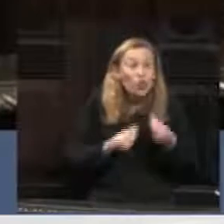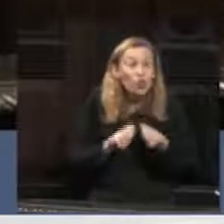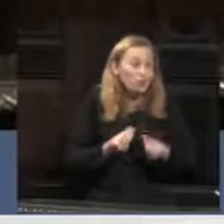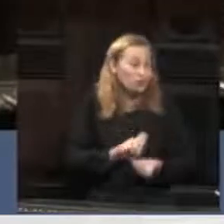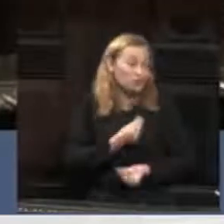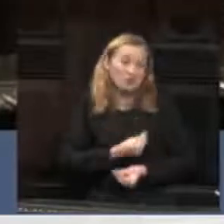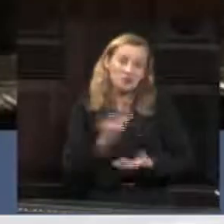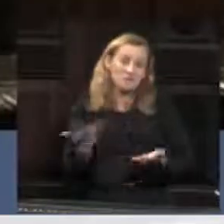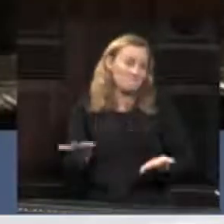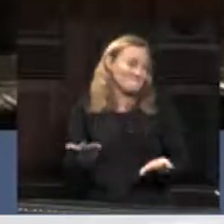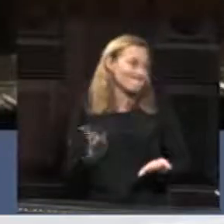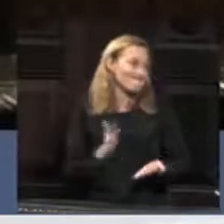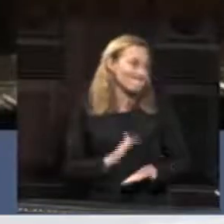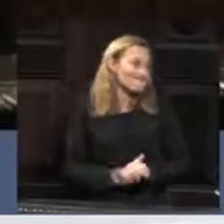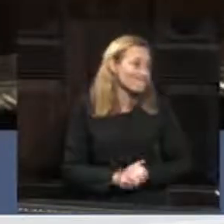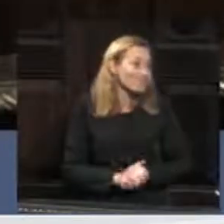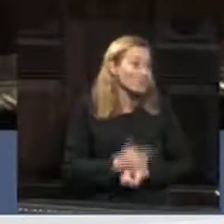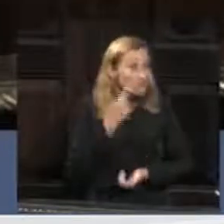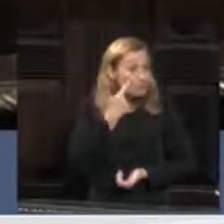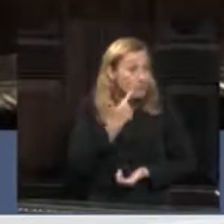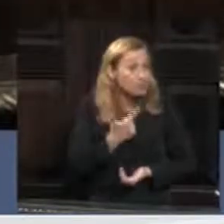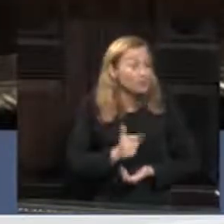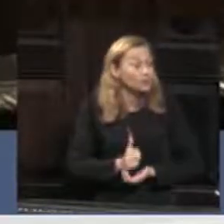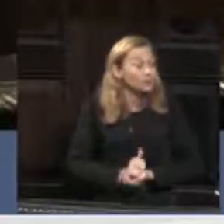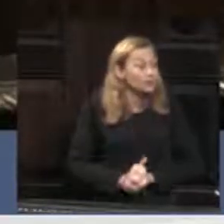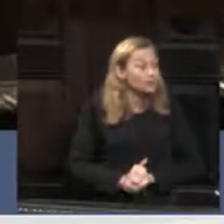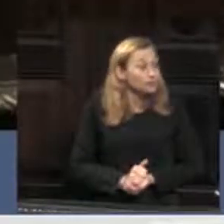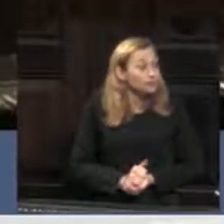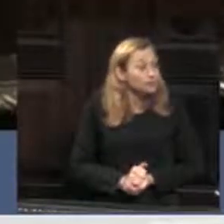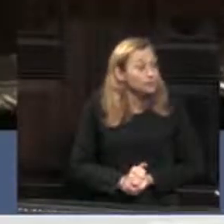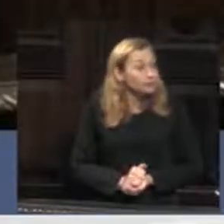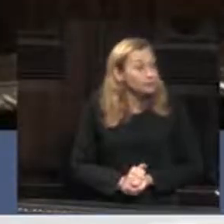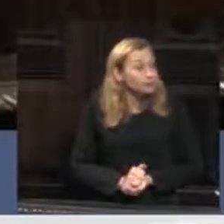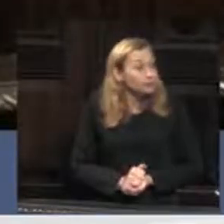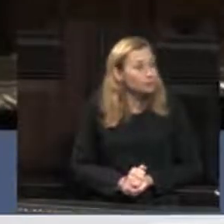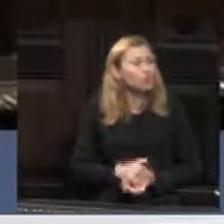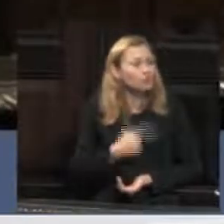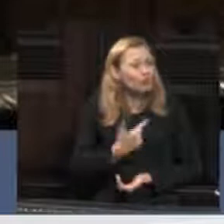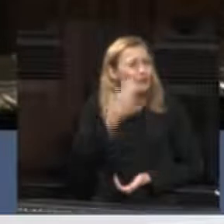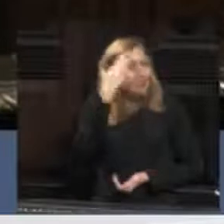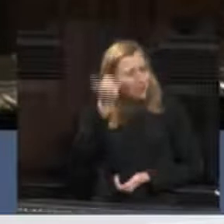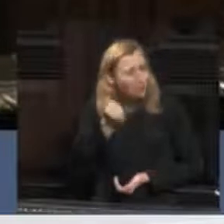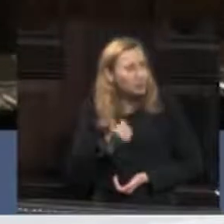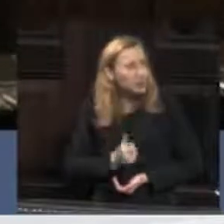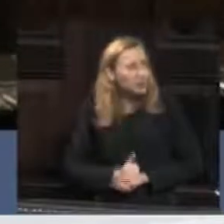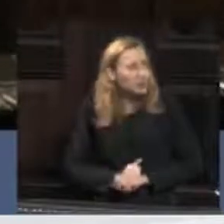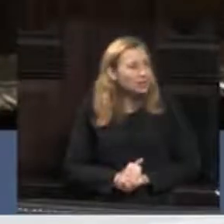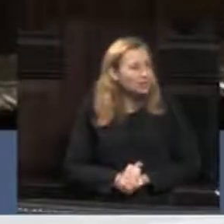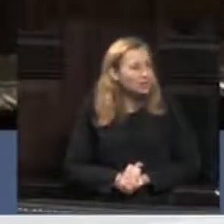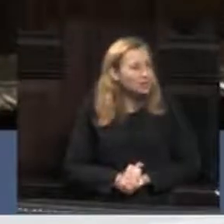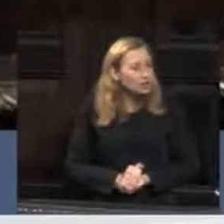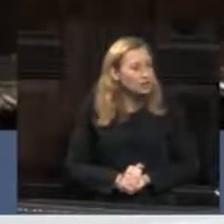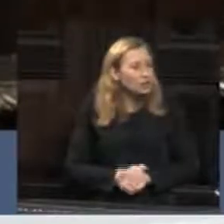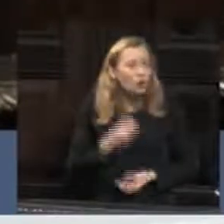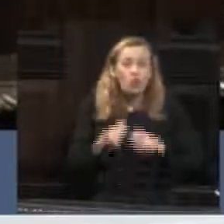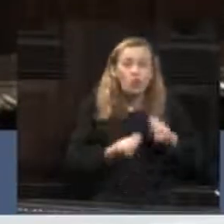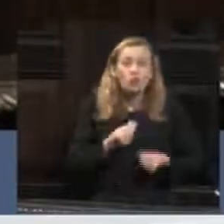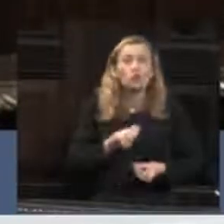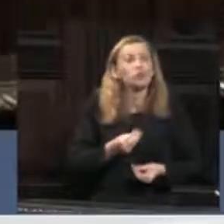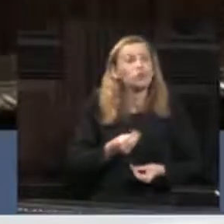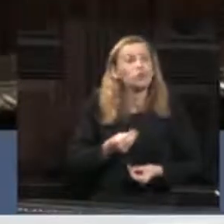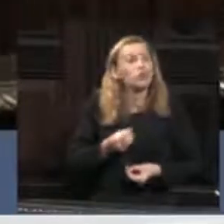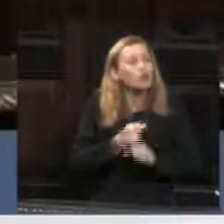vida. Veja, a gente sabe da dificuldade que foi o ano de